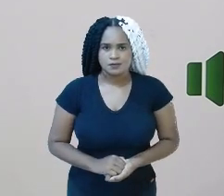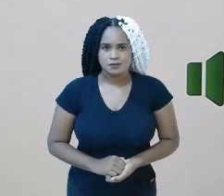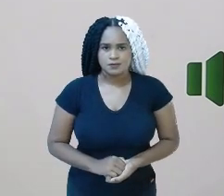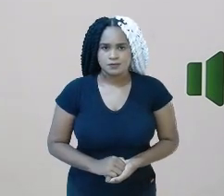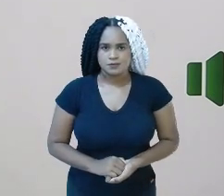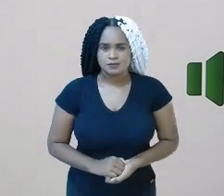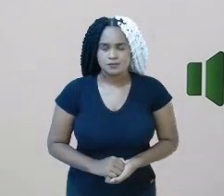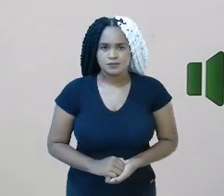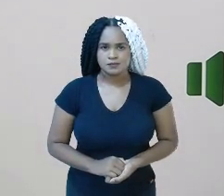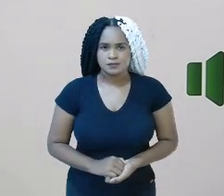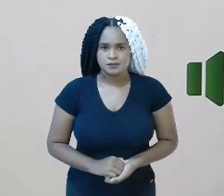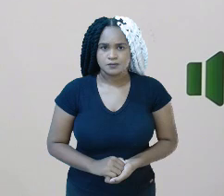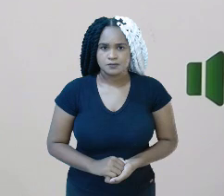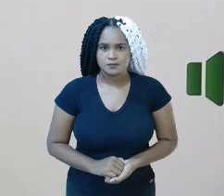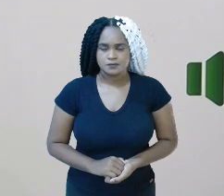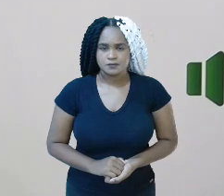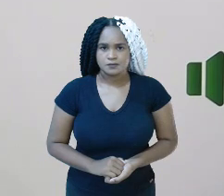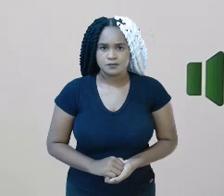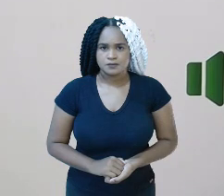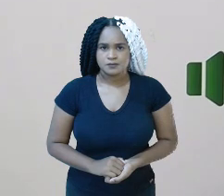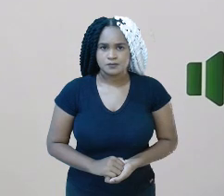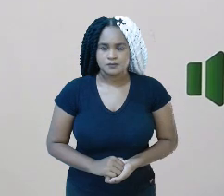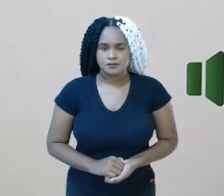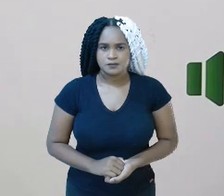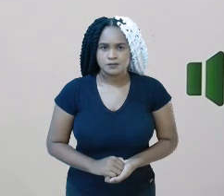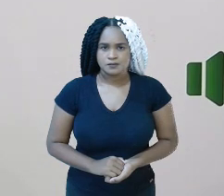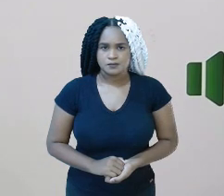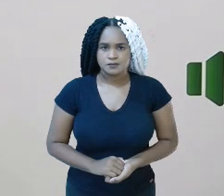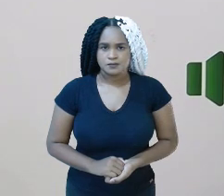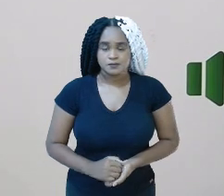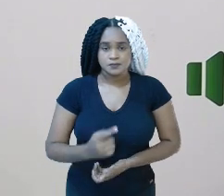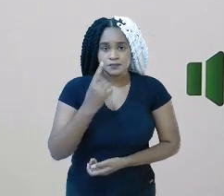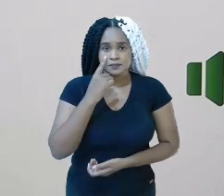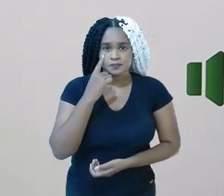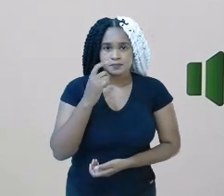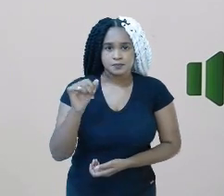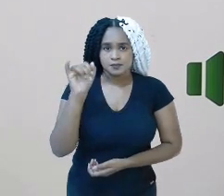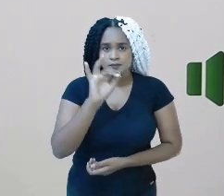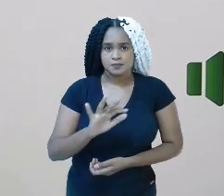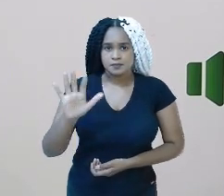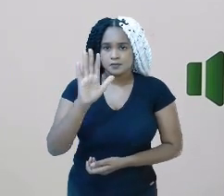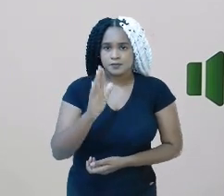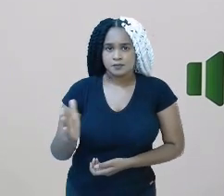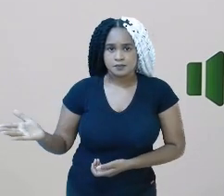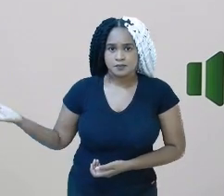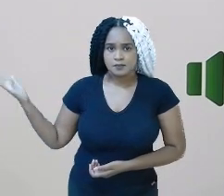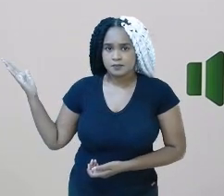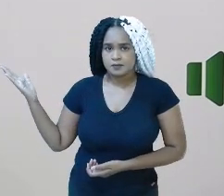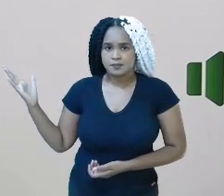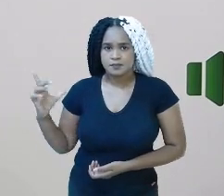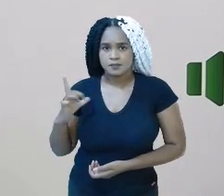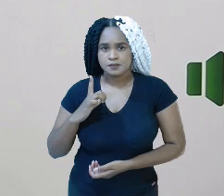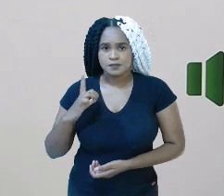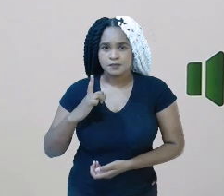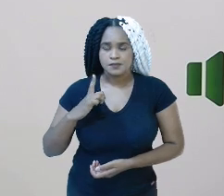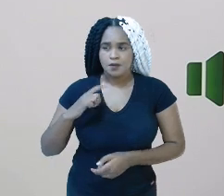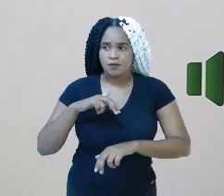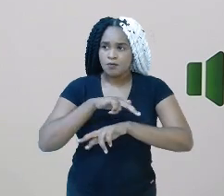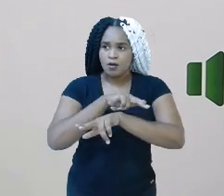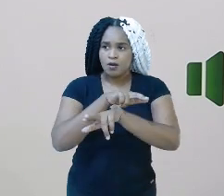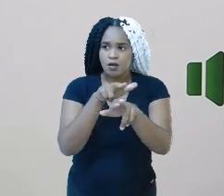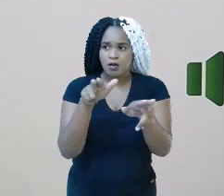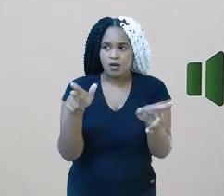A gente vai começar aqui. Na imagem, por exemplo, eu tenho diversos tipos de situações onde a gente precisa fazer